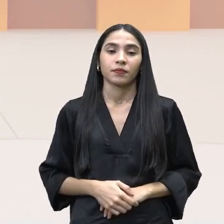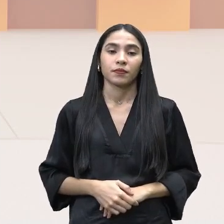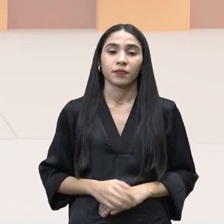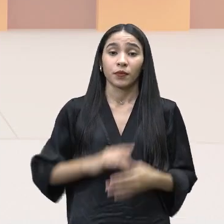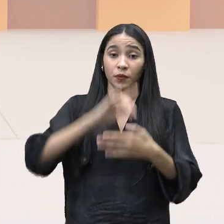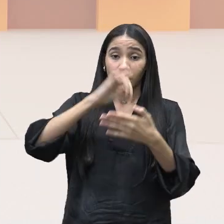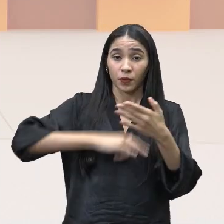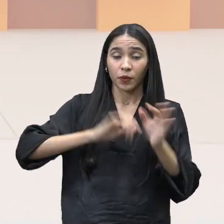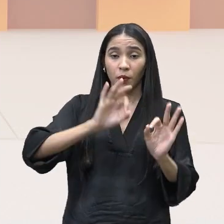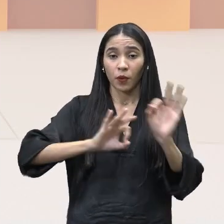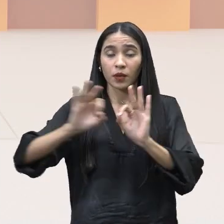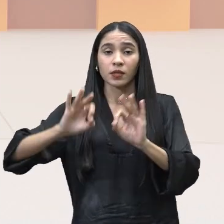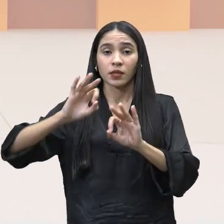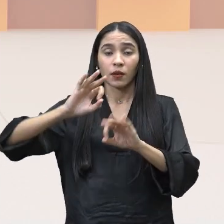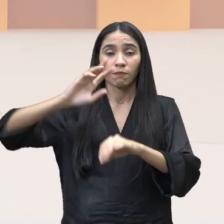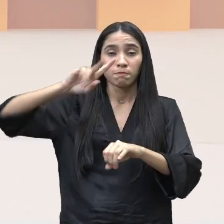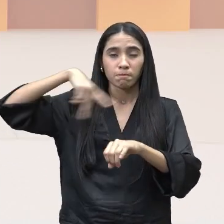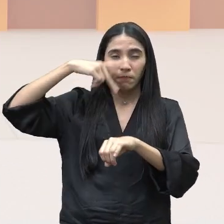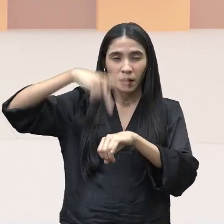de organização